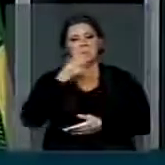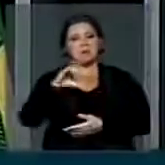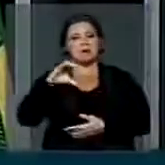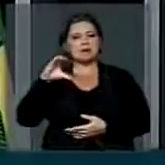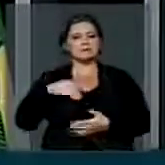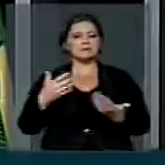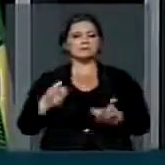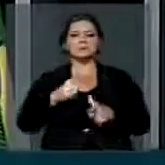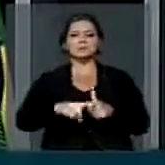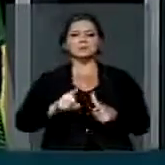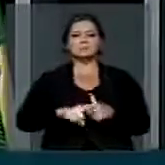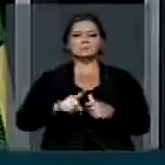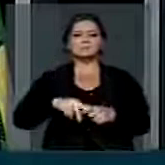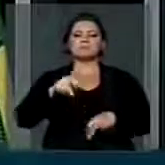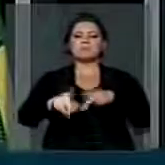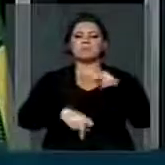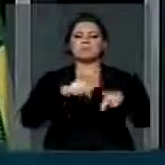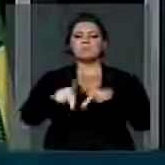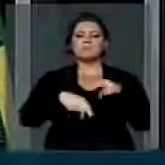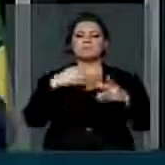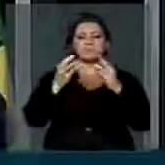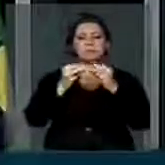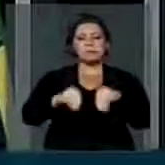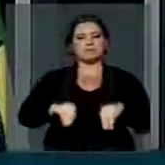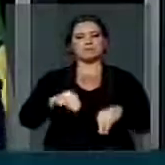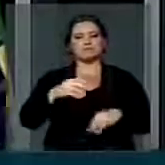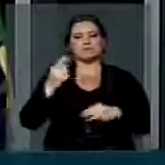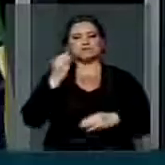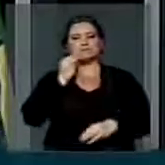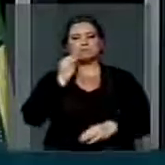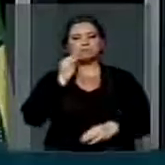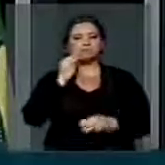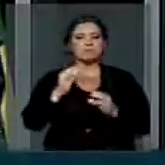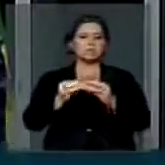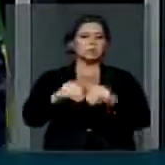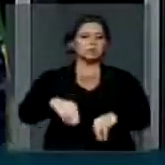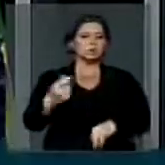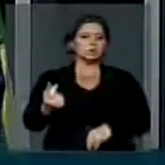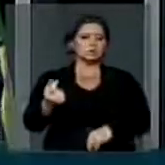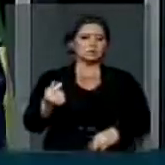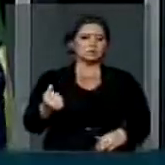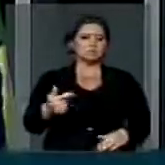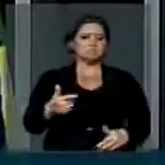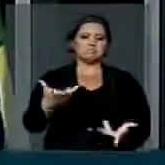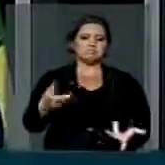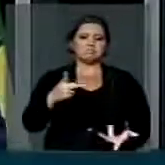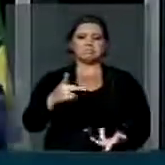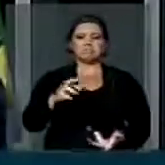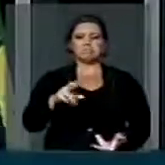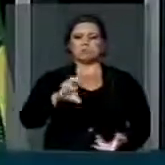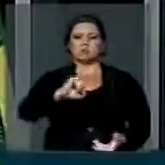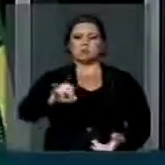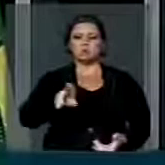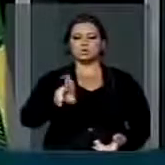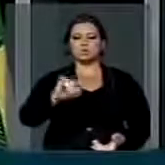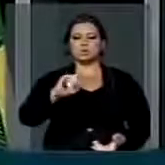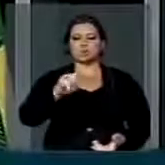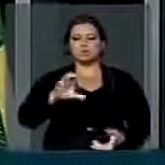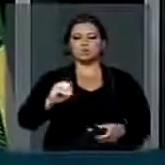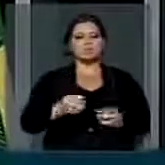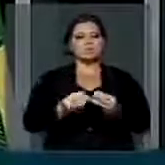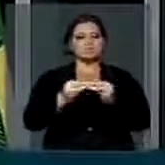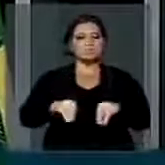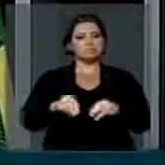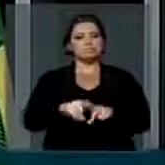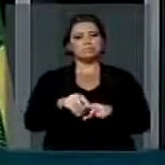povo brasileiro carrega desse enorme prejuízo. A Petrobras hoje é a empresa não financeira mais endividada do